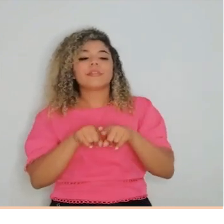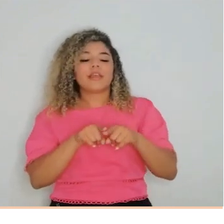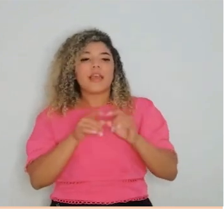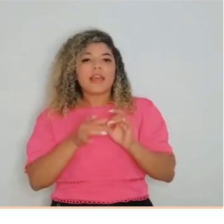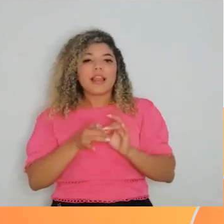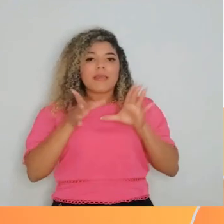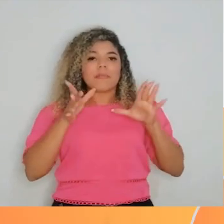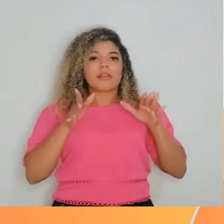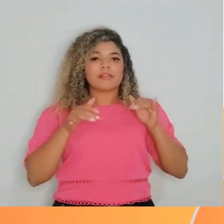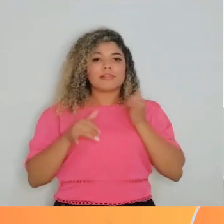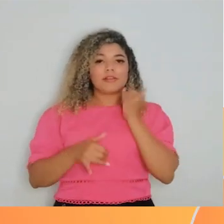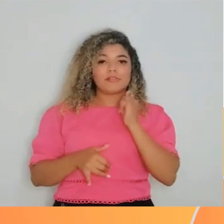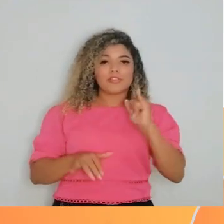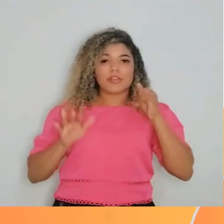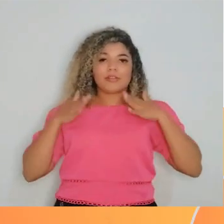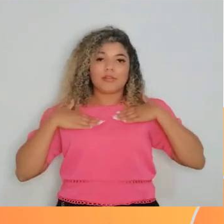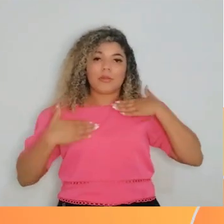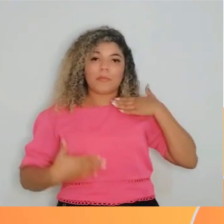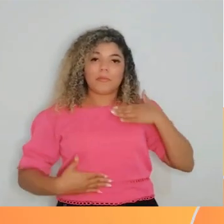de energia.